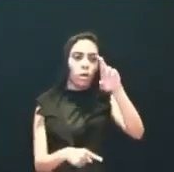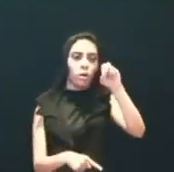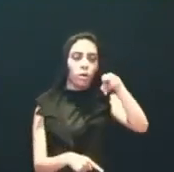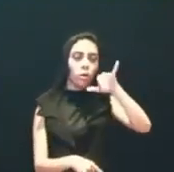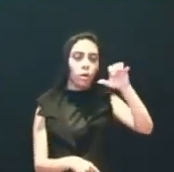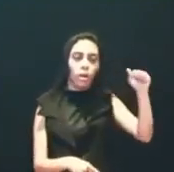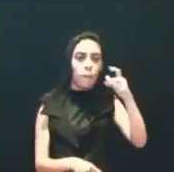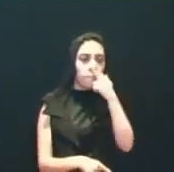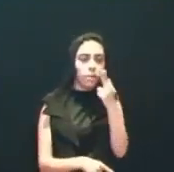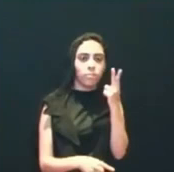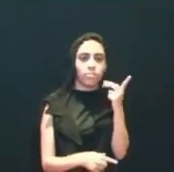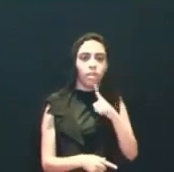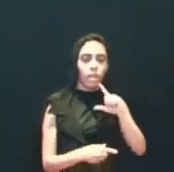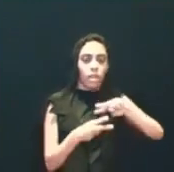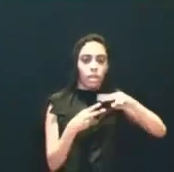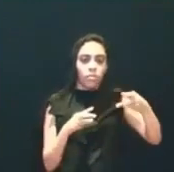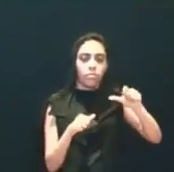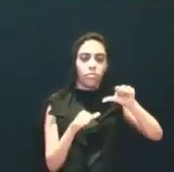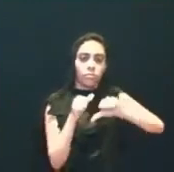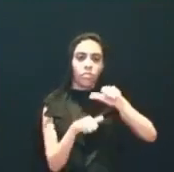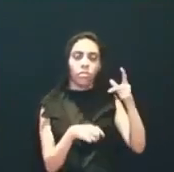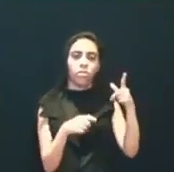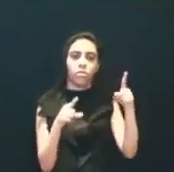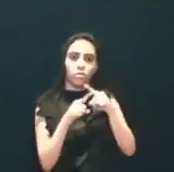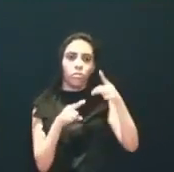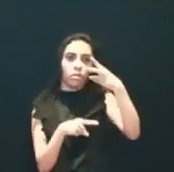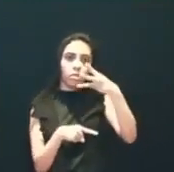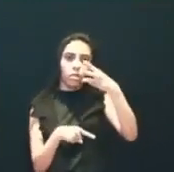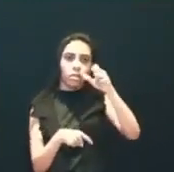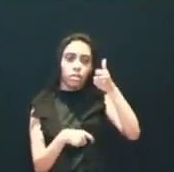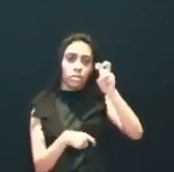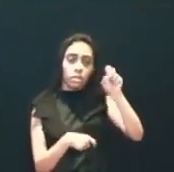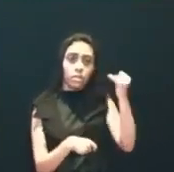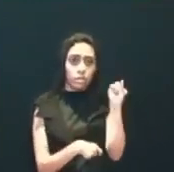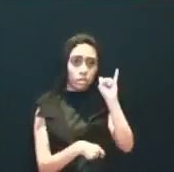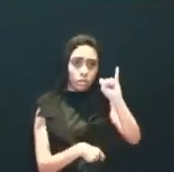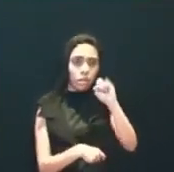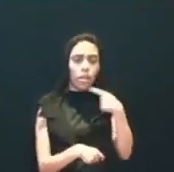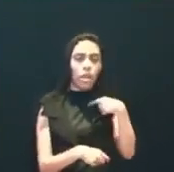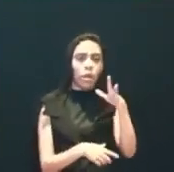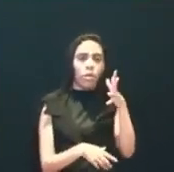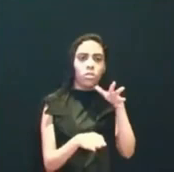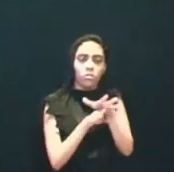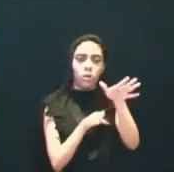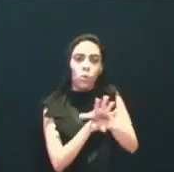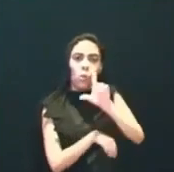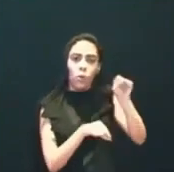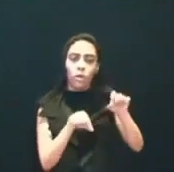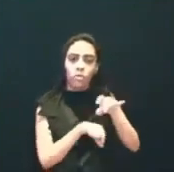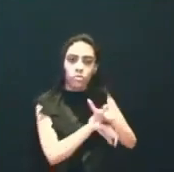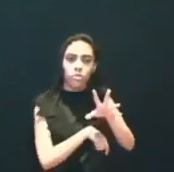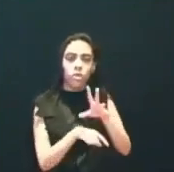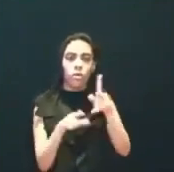BCR-ABL positivo, com mutação T315I, em geral, a gente indicava o transplante halogênico para